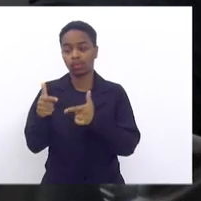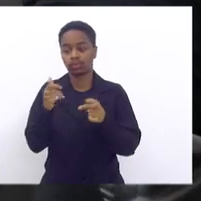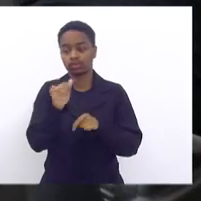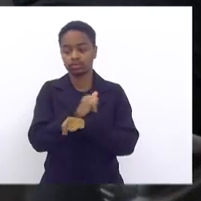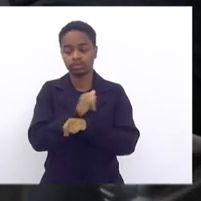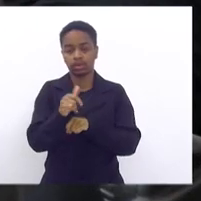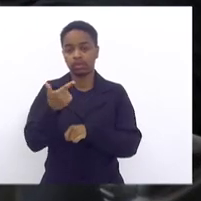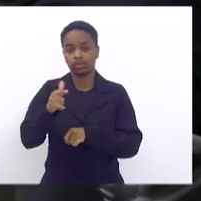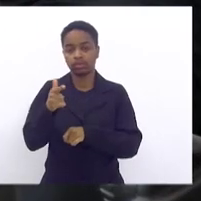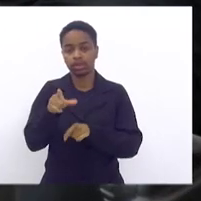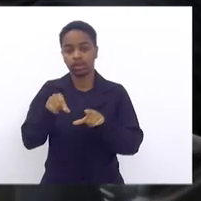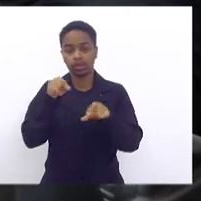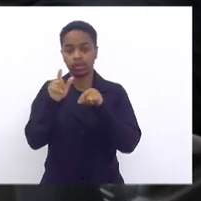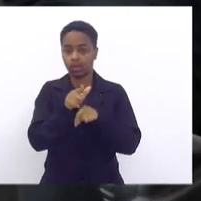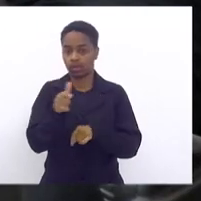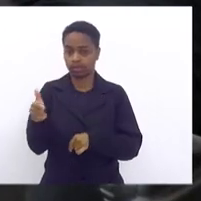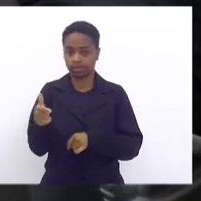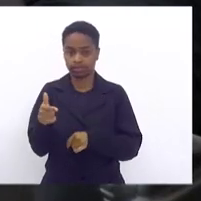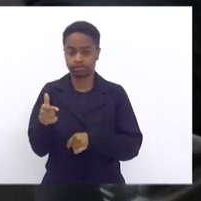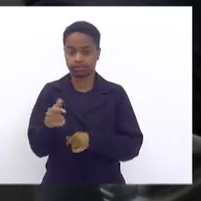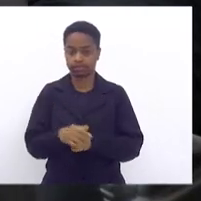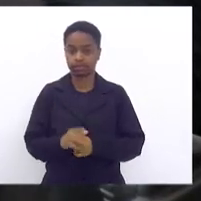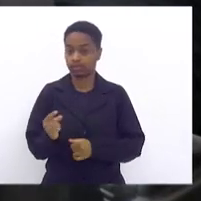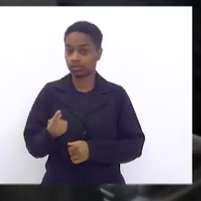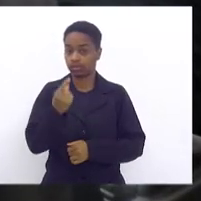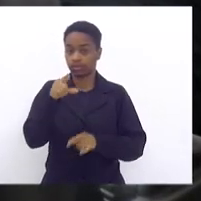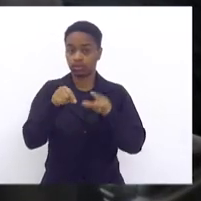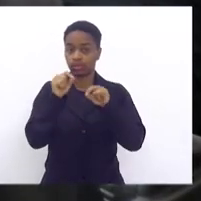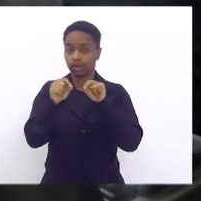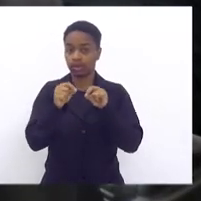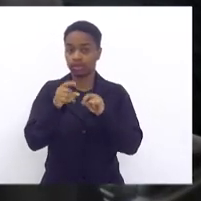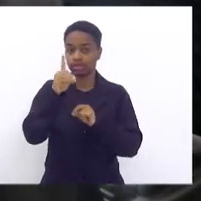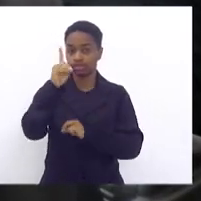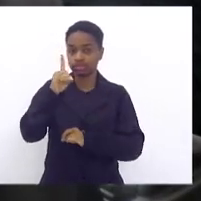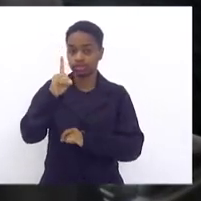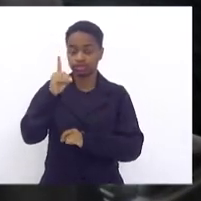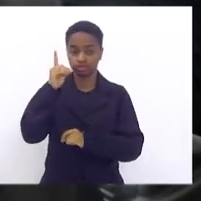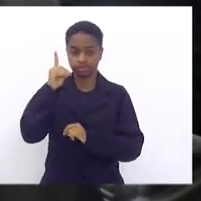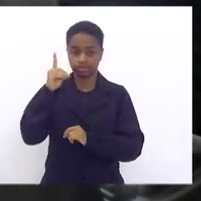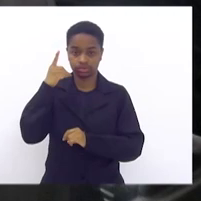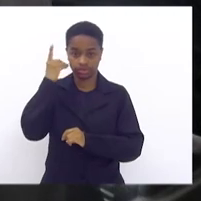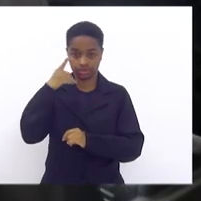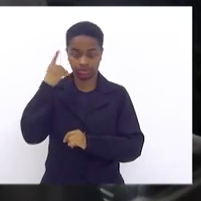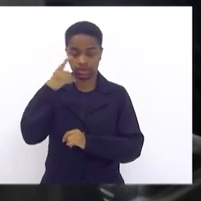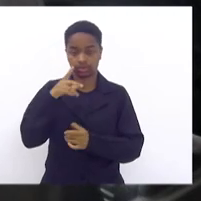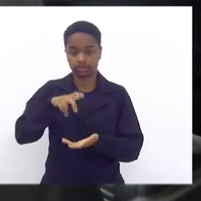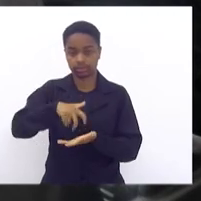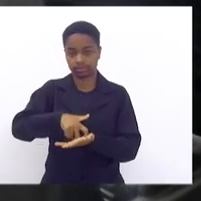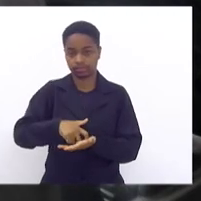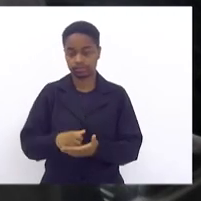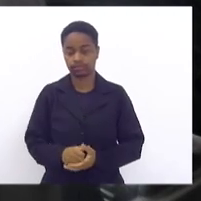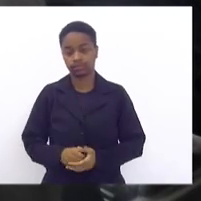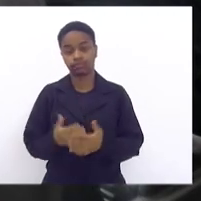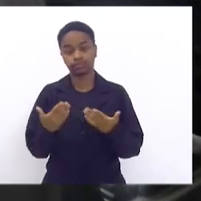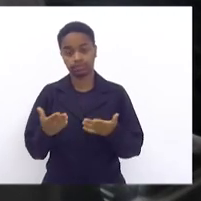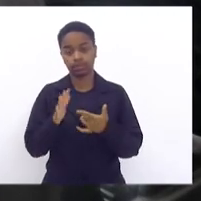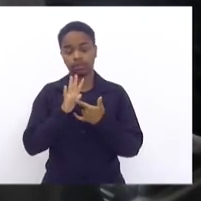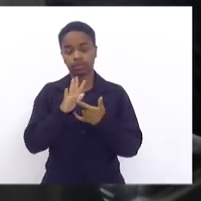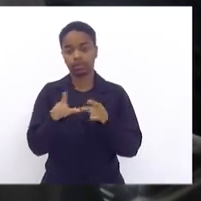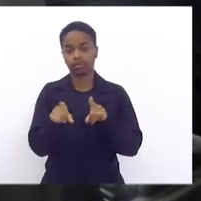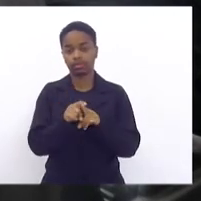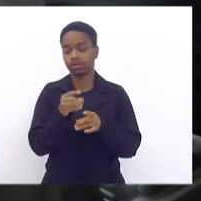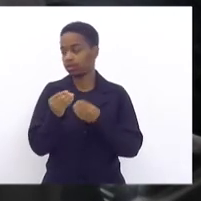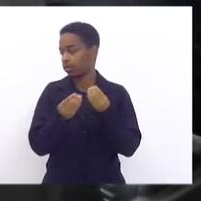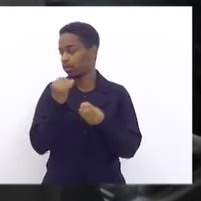outra alternativa que não seja o direito penal. E o direito penal traz também essa importância